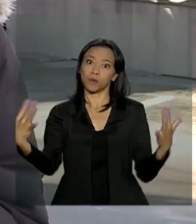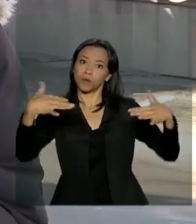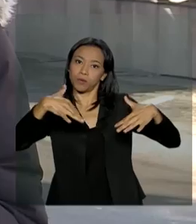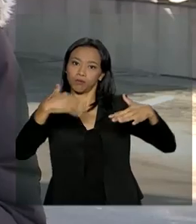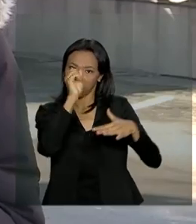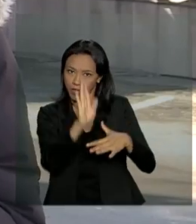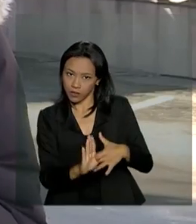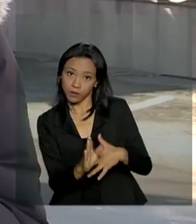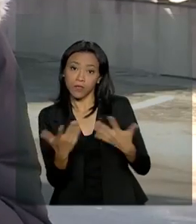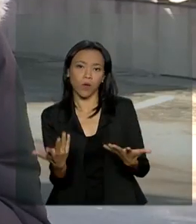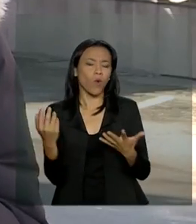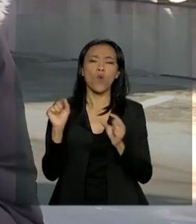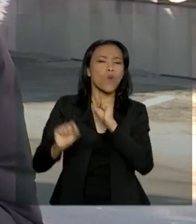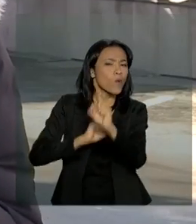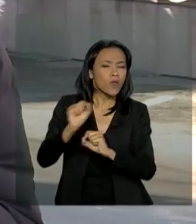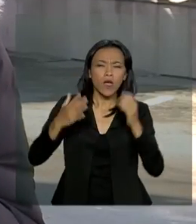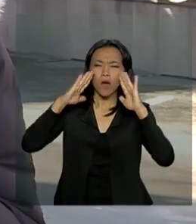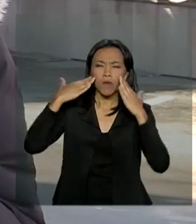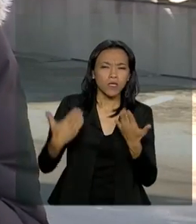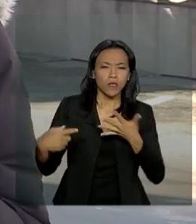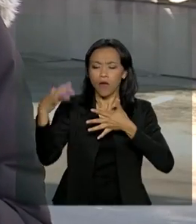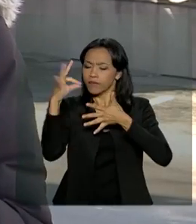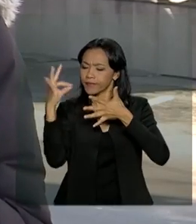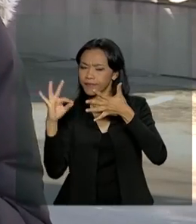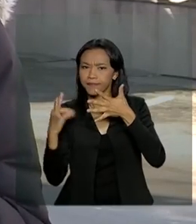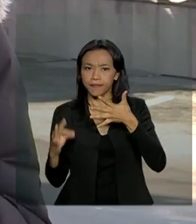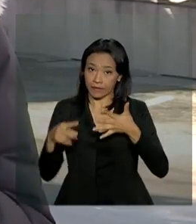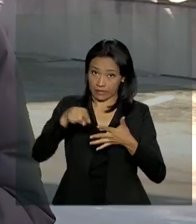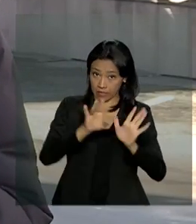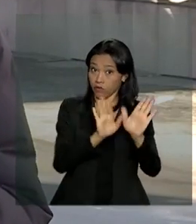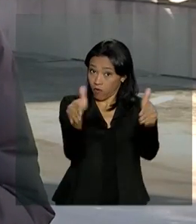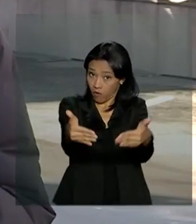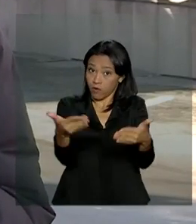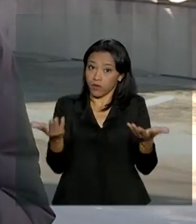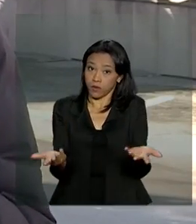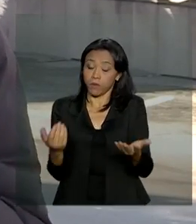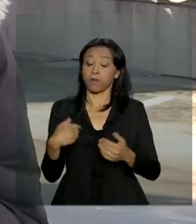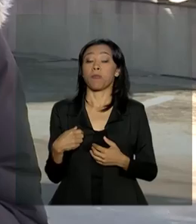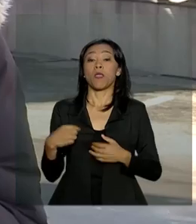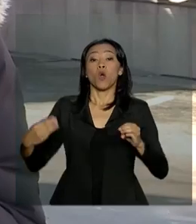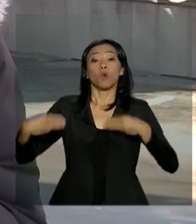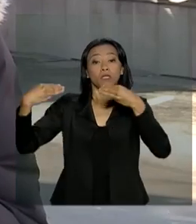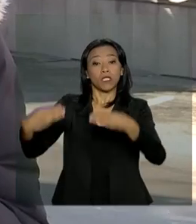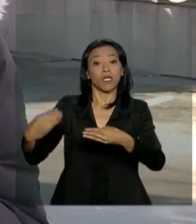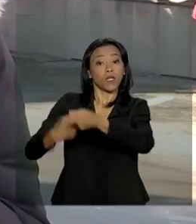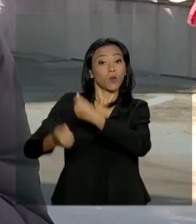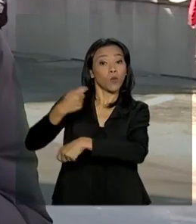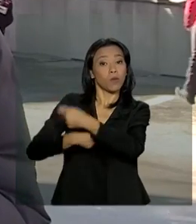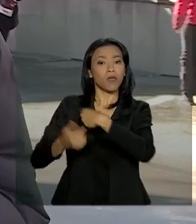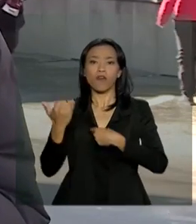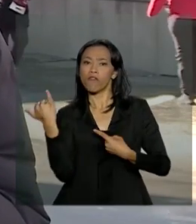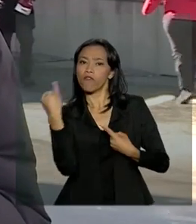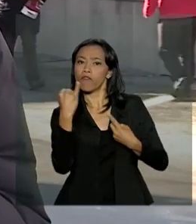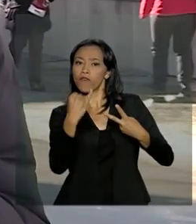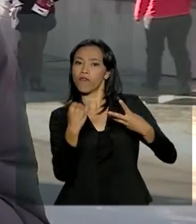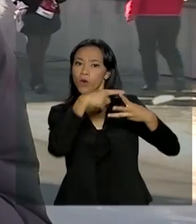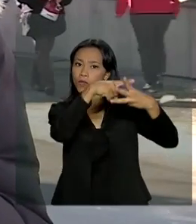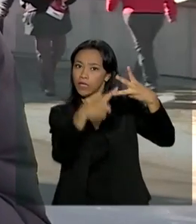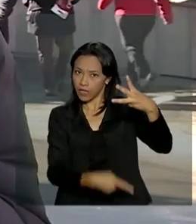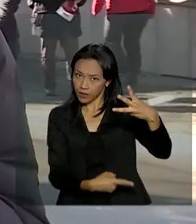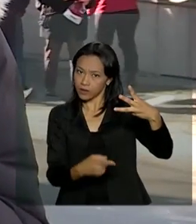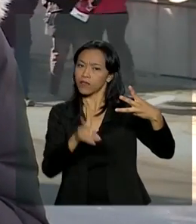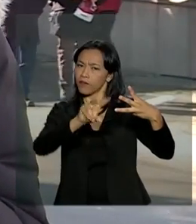e a equipe vão apresentar durante o Fórum Econômico Mundial, o Ministério da Economia citou três pilares, né,